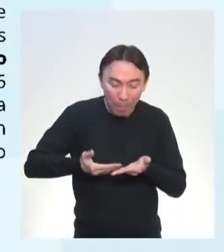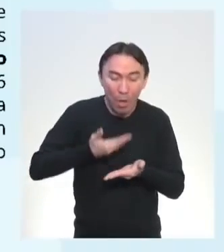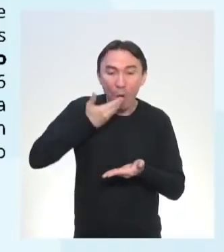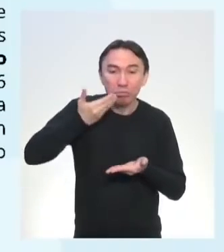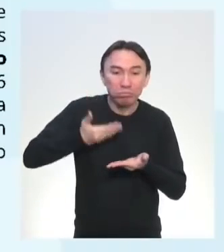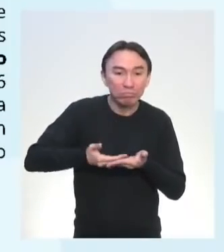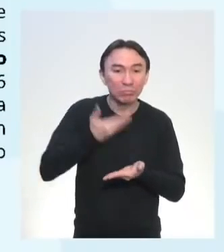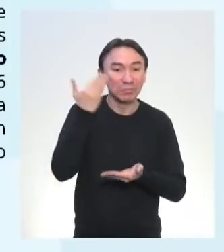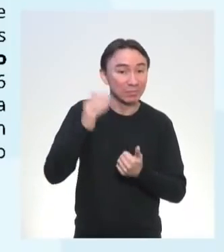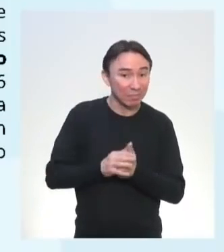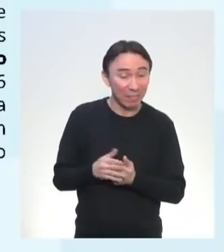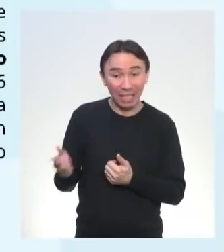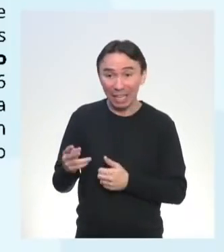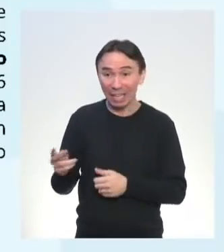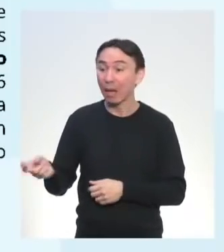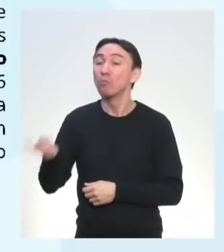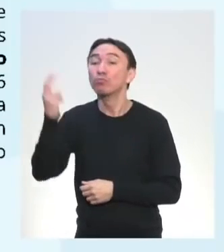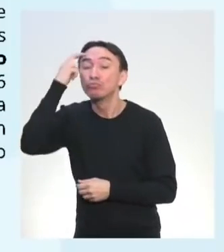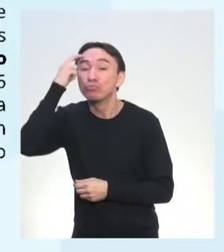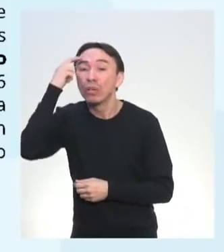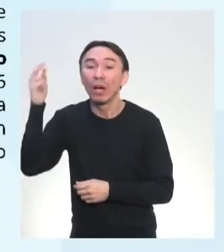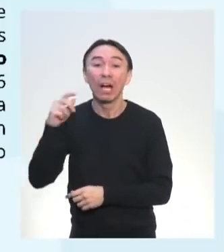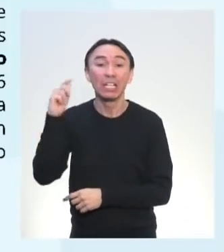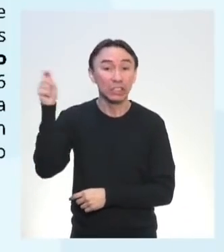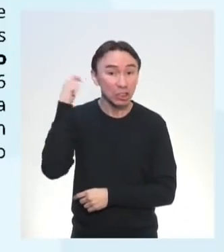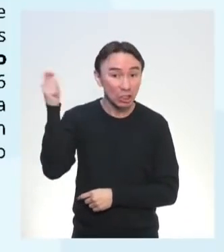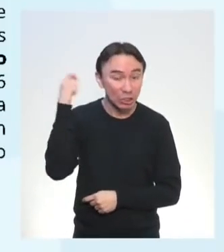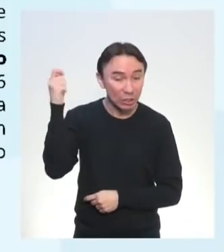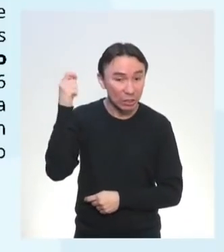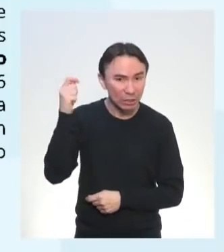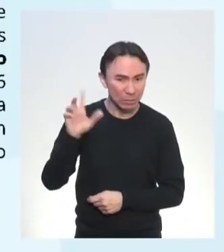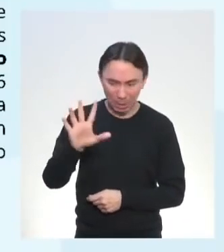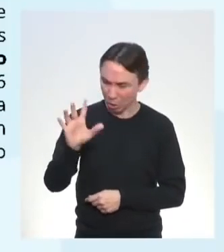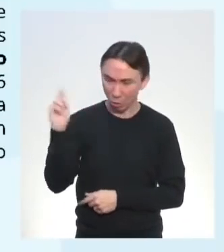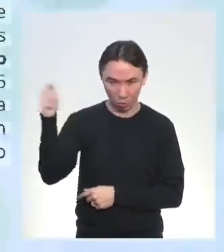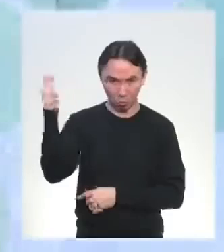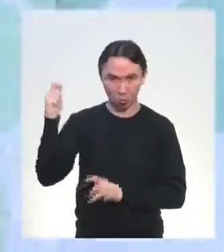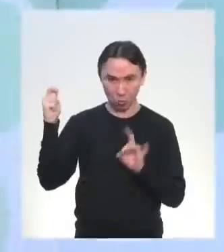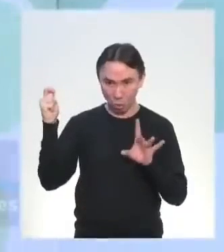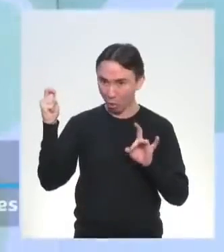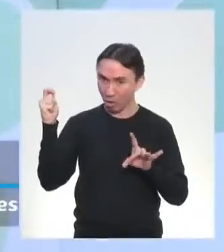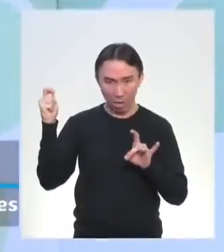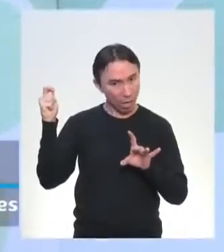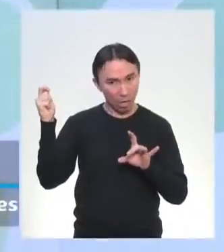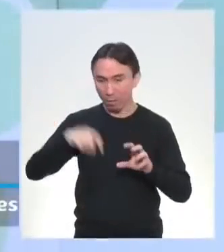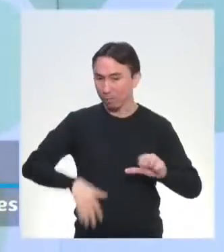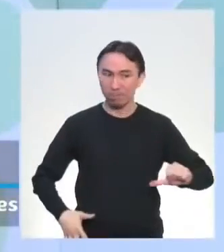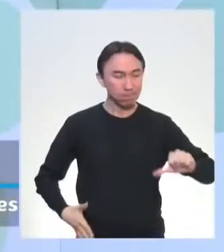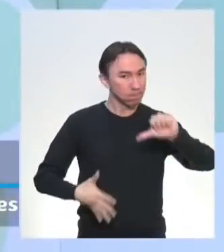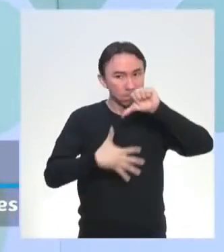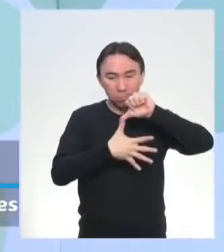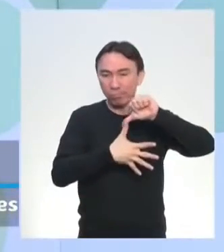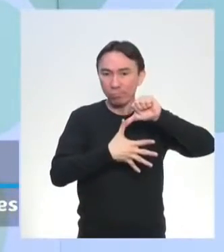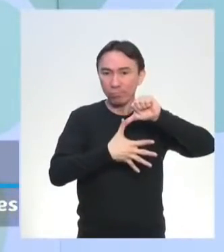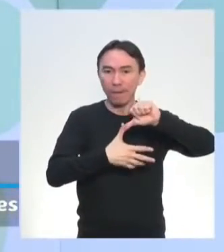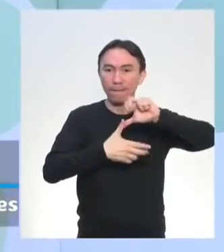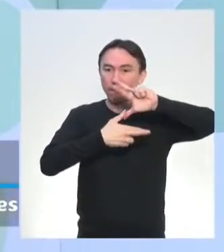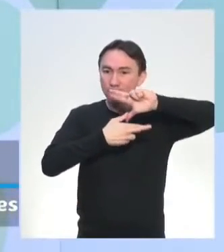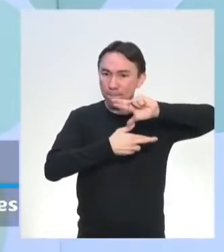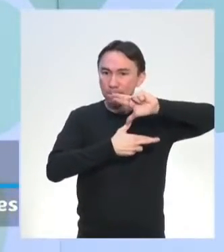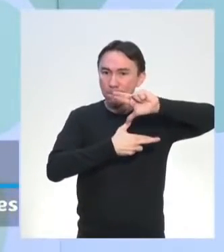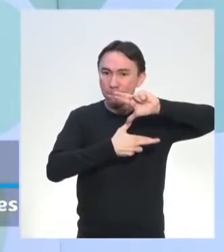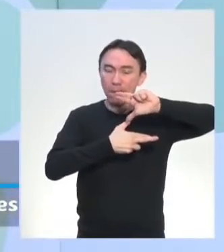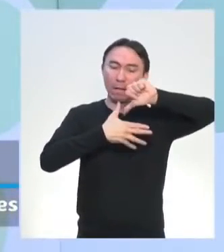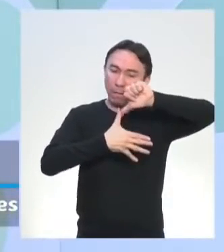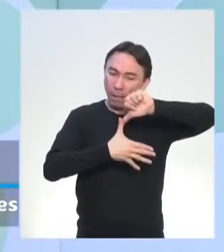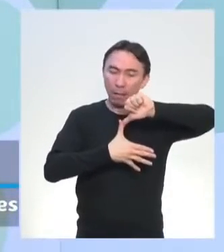na cultura argentina. Mais do que isso, na cultura latino-americana. Então, nós tivemos a sequência da notícia, né? Teve a manchete,